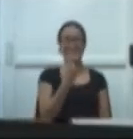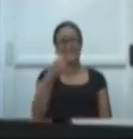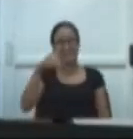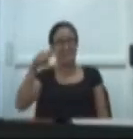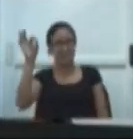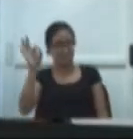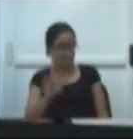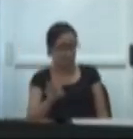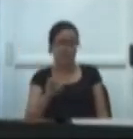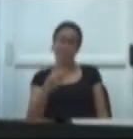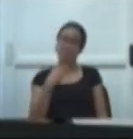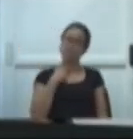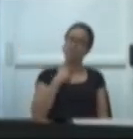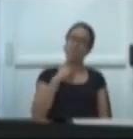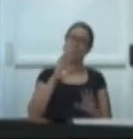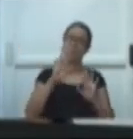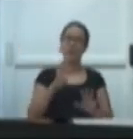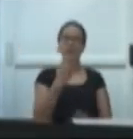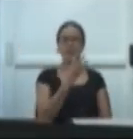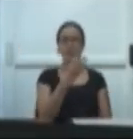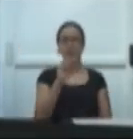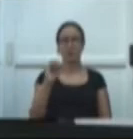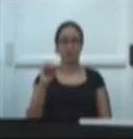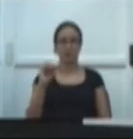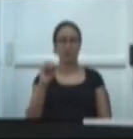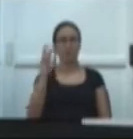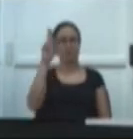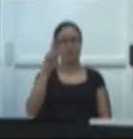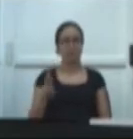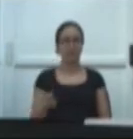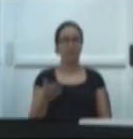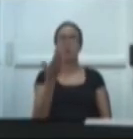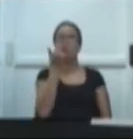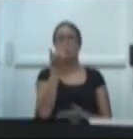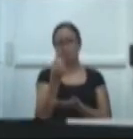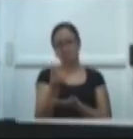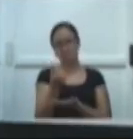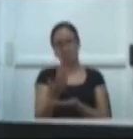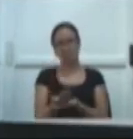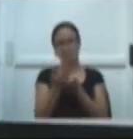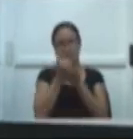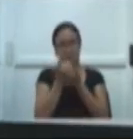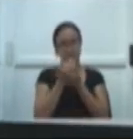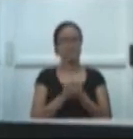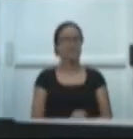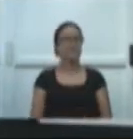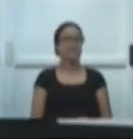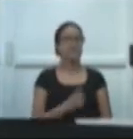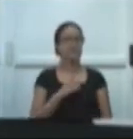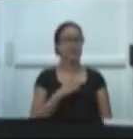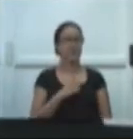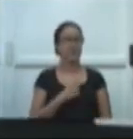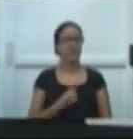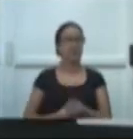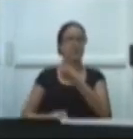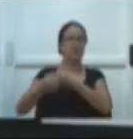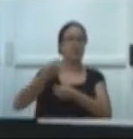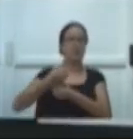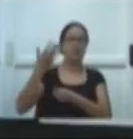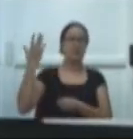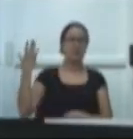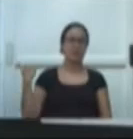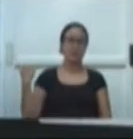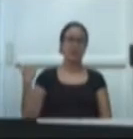o que nós, servidores públicos, precisamos parar é o trabalhador avance. O ano passado, quando a Câmara teve, corajosamente, eu quero